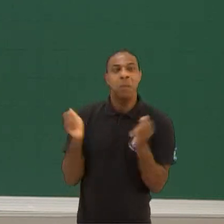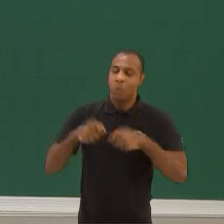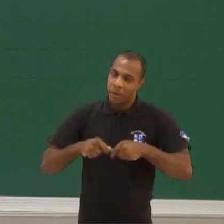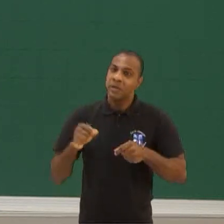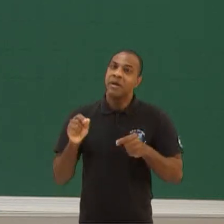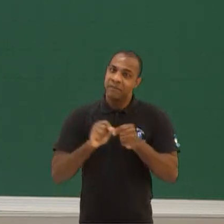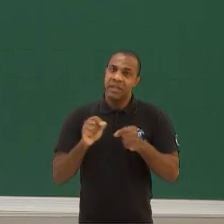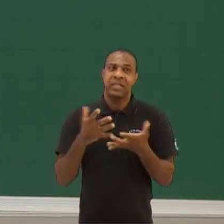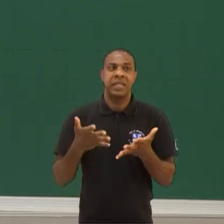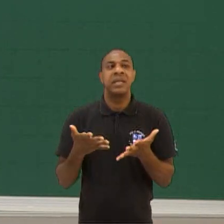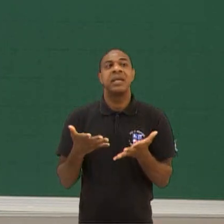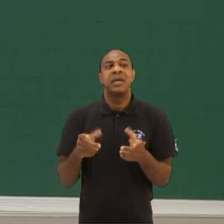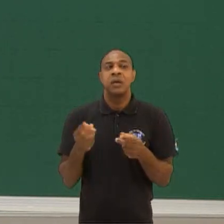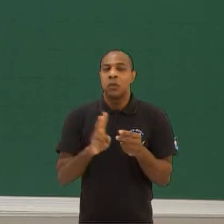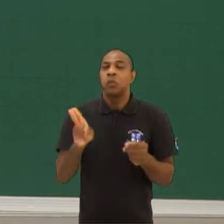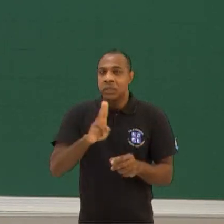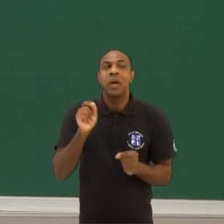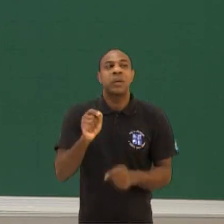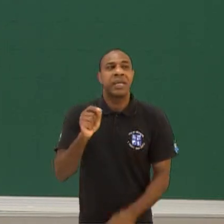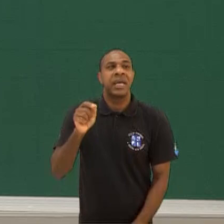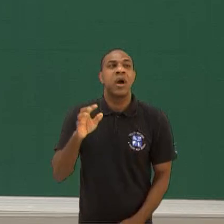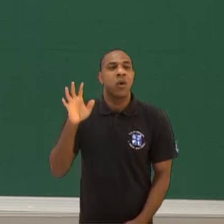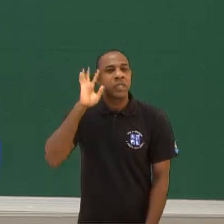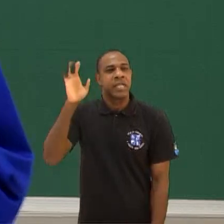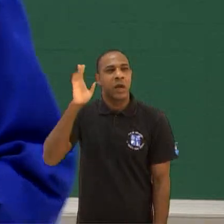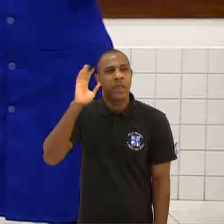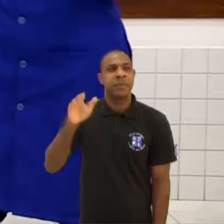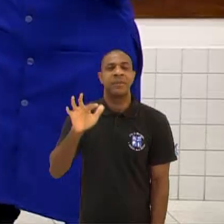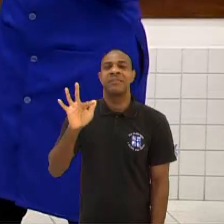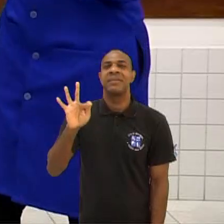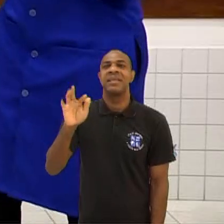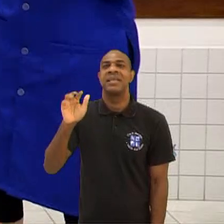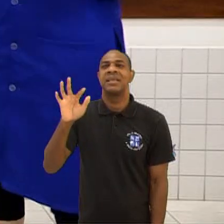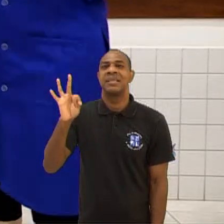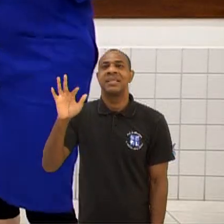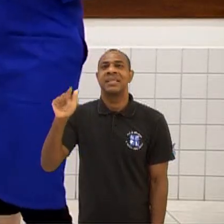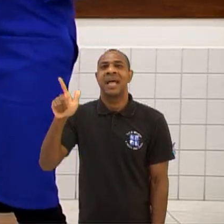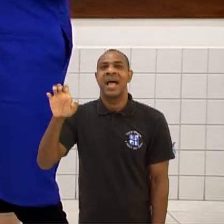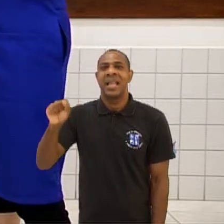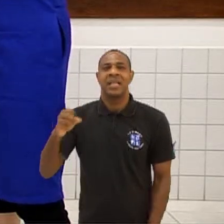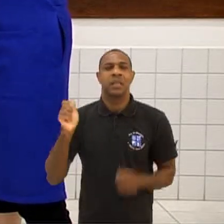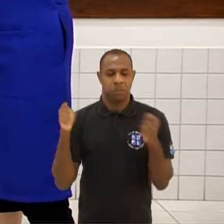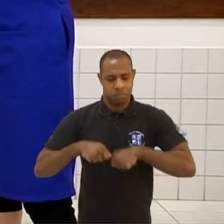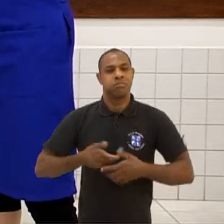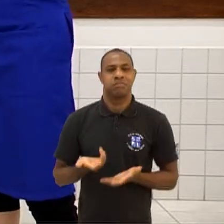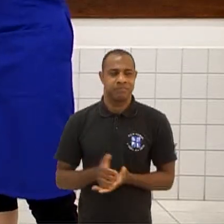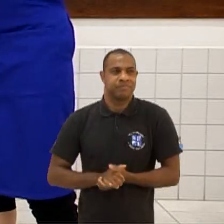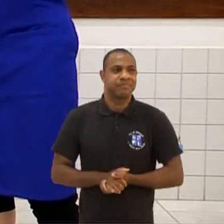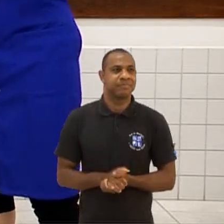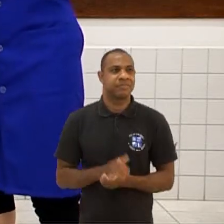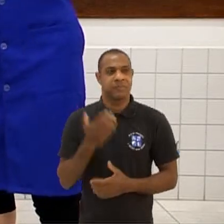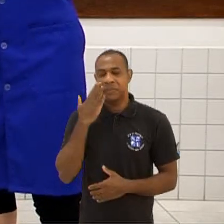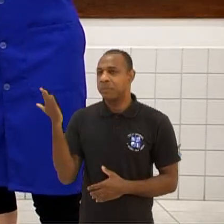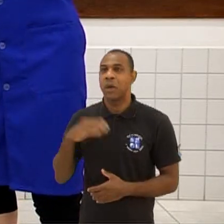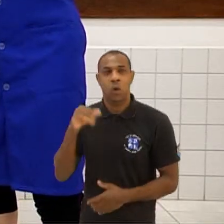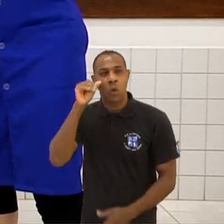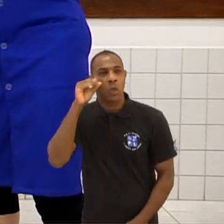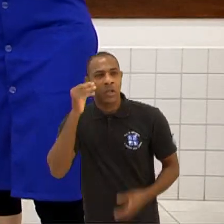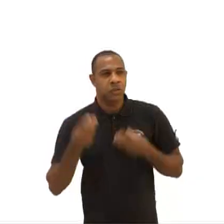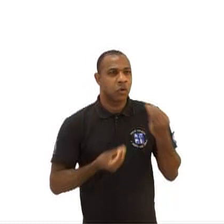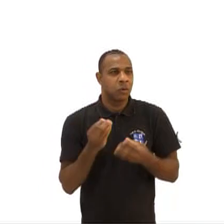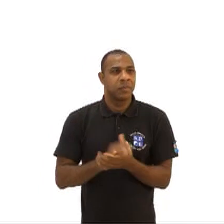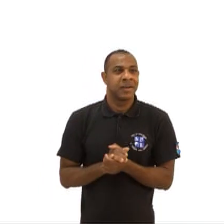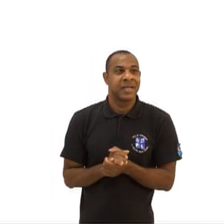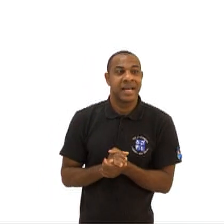de Thales, tá? É bem aplicado no seu dia a dia, sim, ok? Agora temos uma curiosidade.